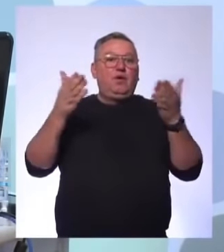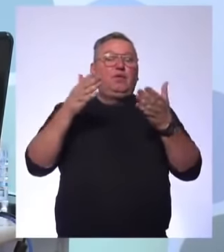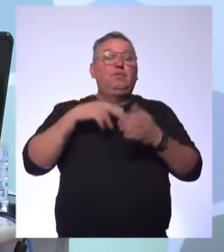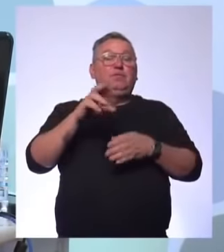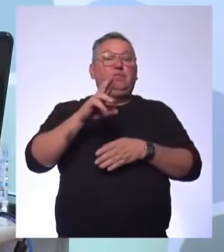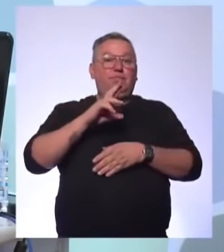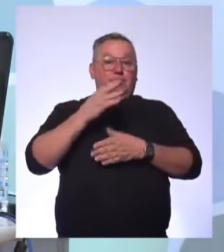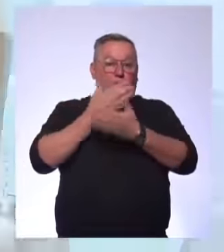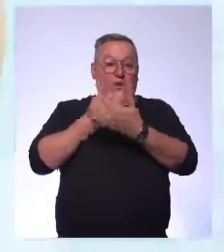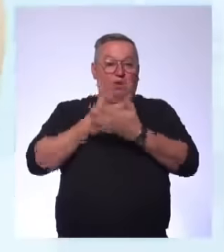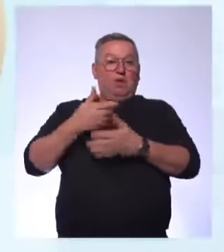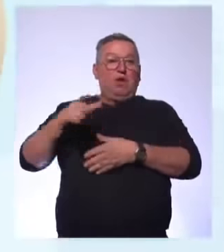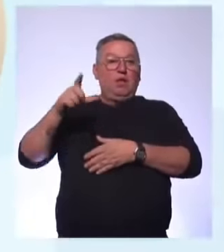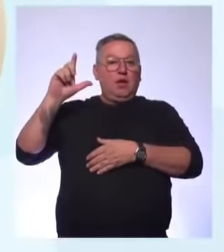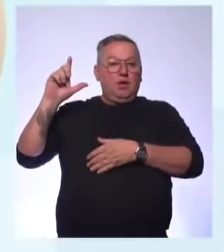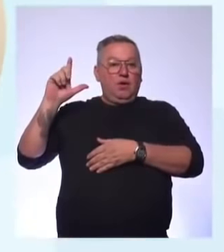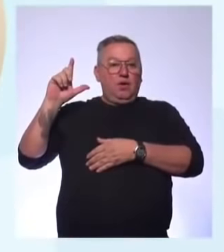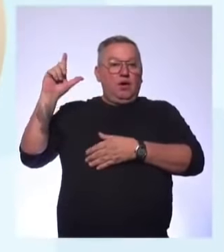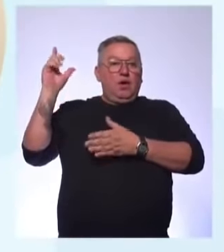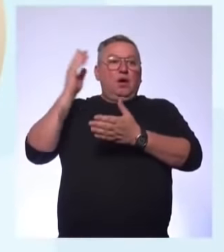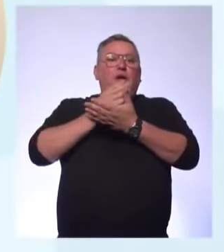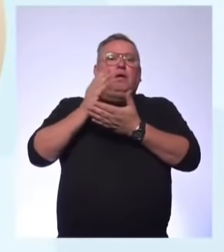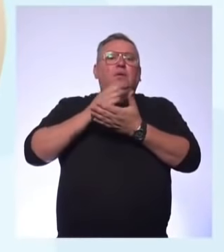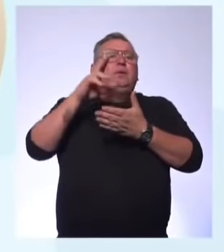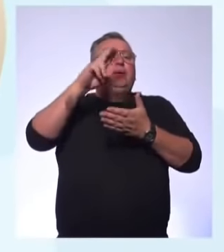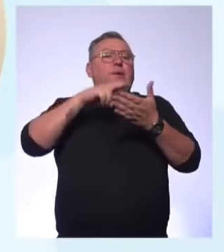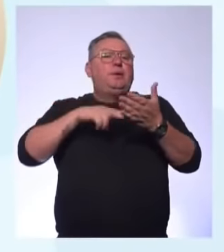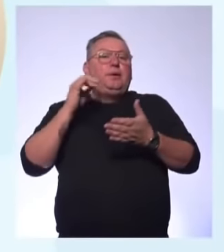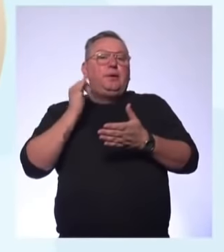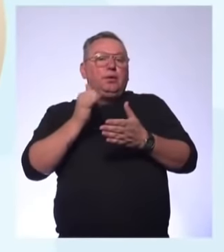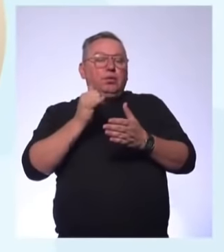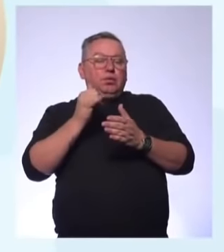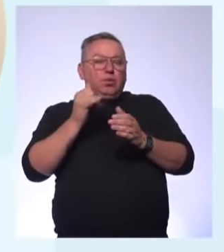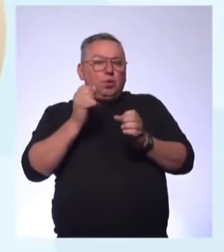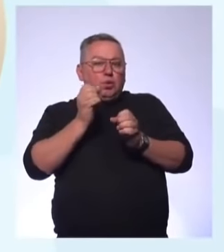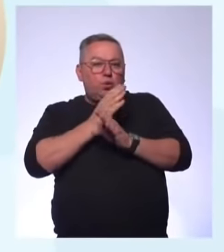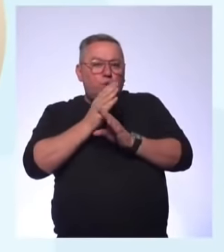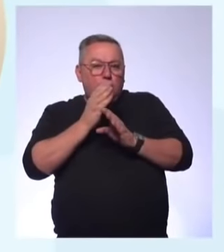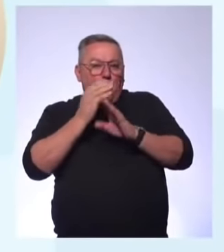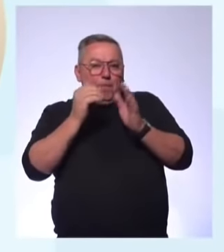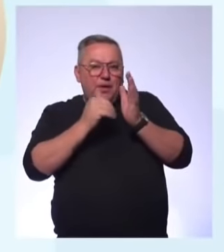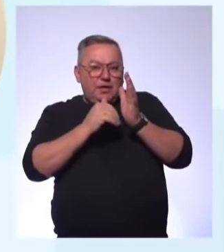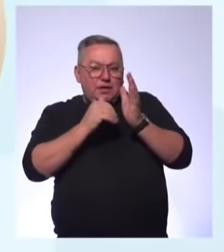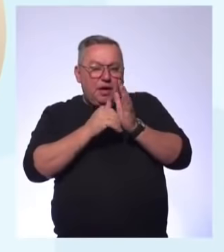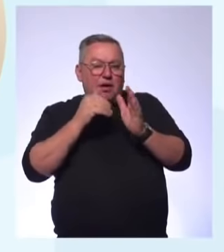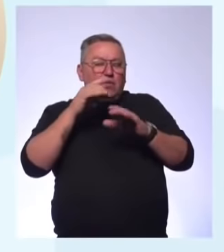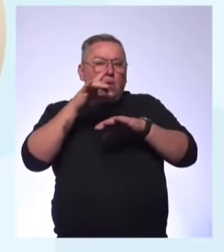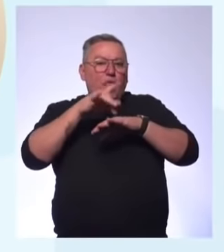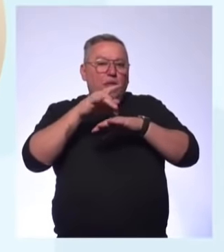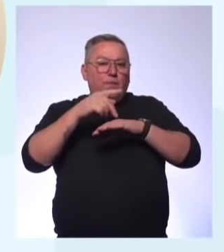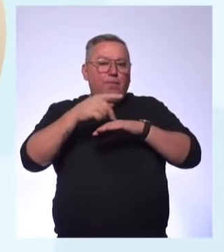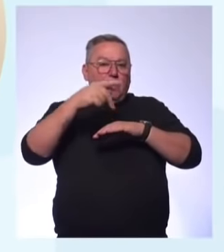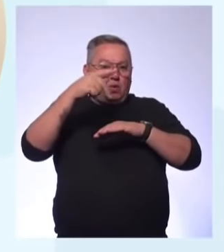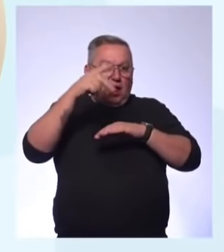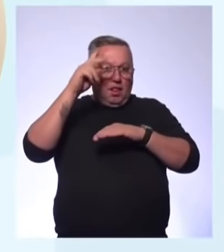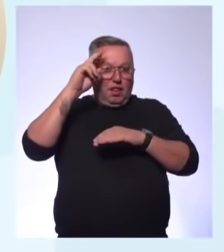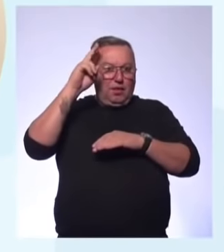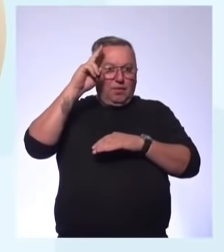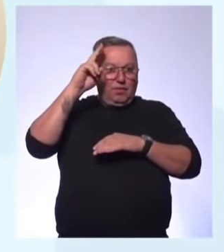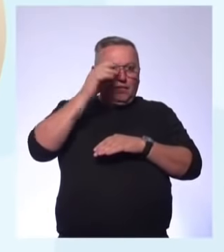Pro. Na aula anterior, começamos a leitura do conto Mistério do Anel de Pérola, de Lenir Almeida Reck, né? Vulgo